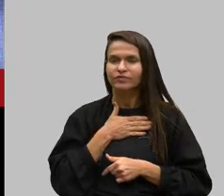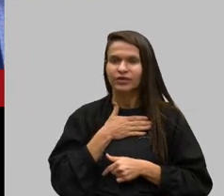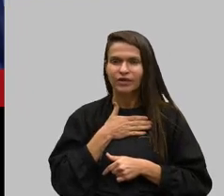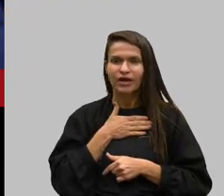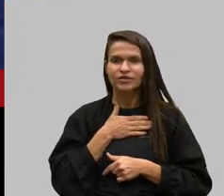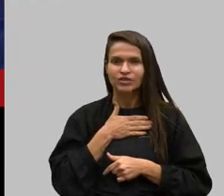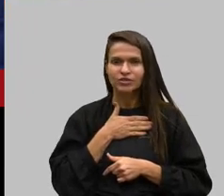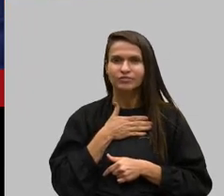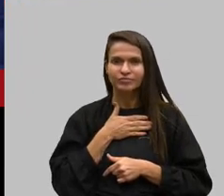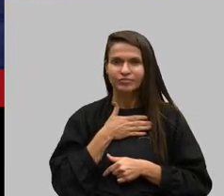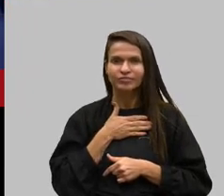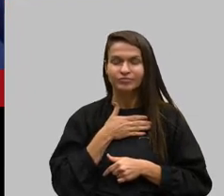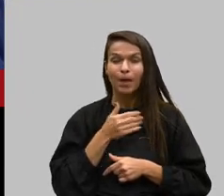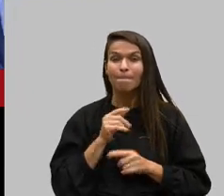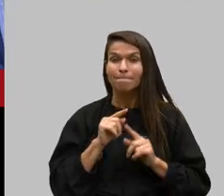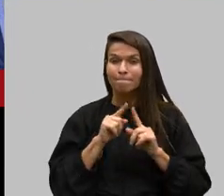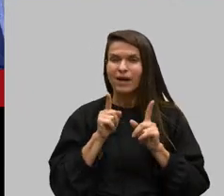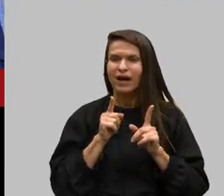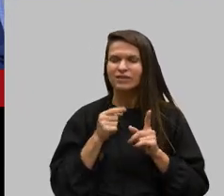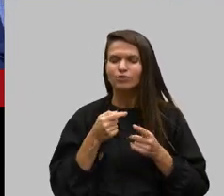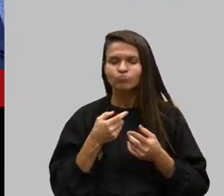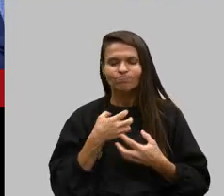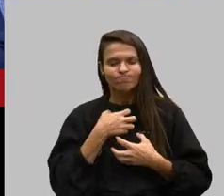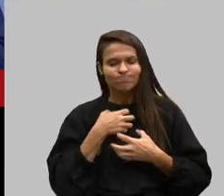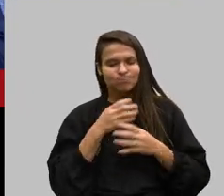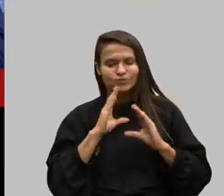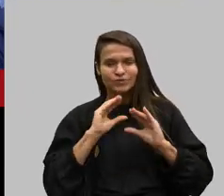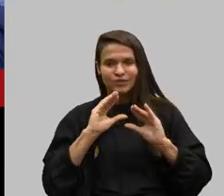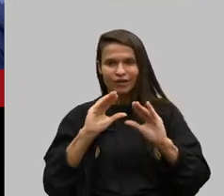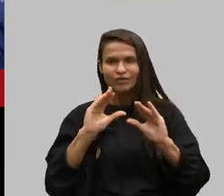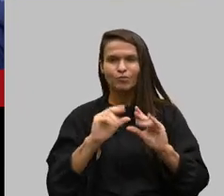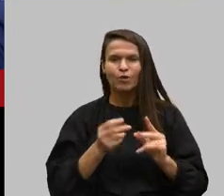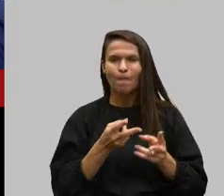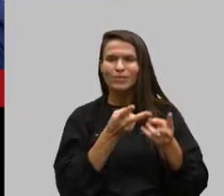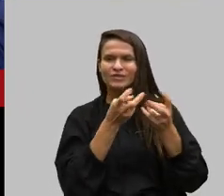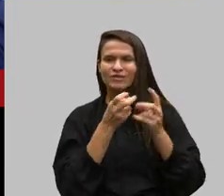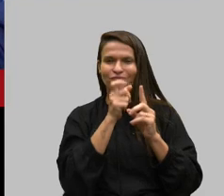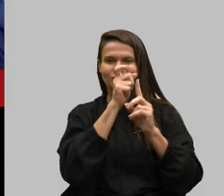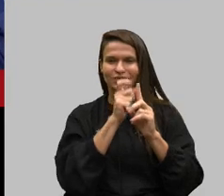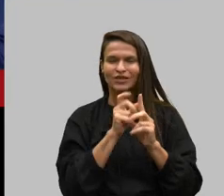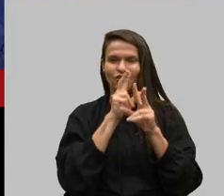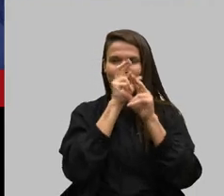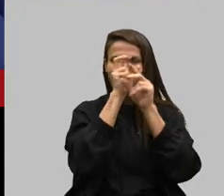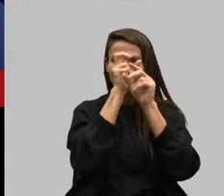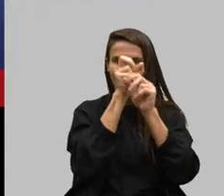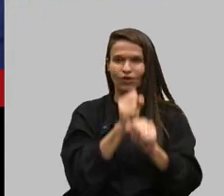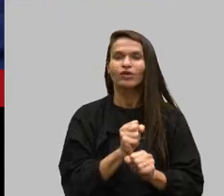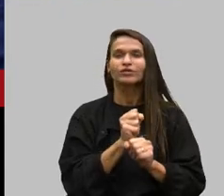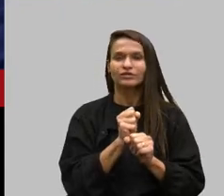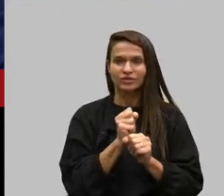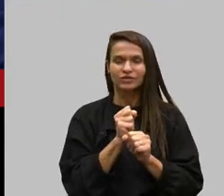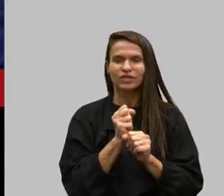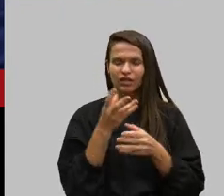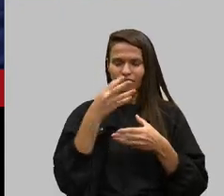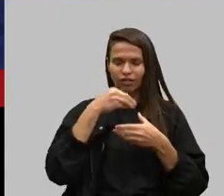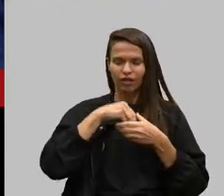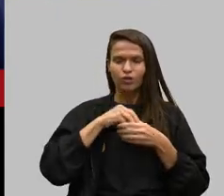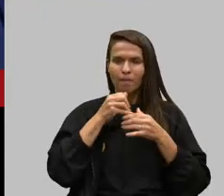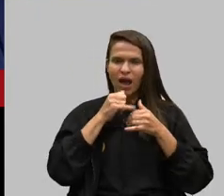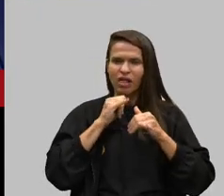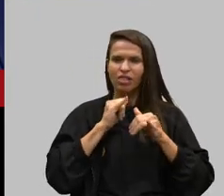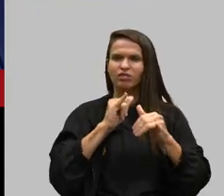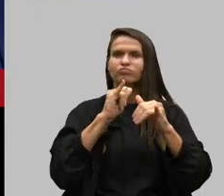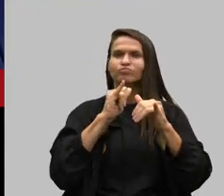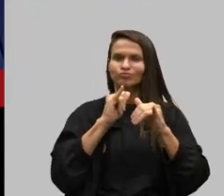tenho eu fico reconfortado porque você é forte você tem dentro de você uma energia